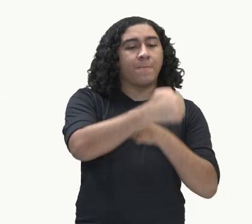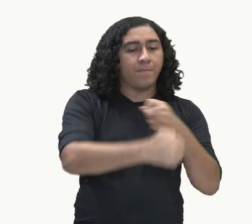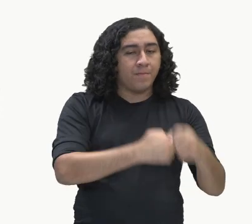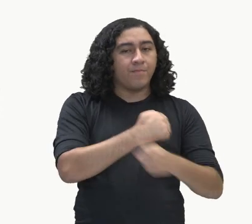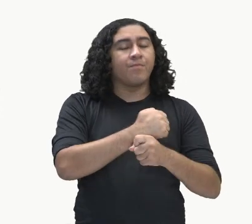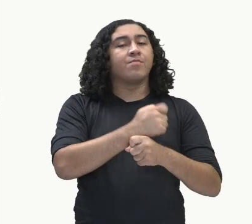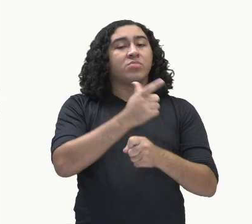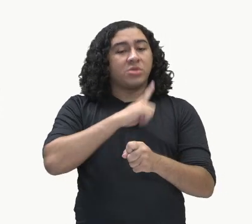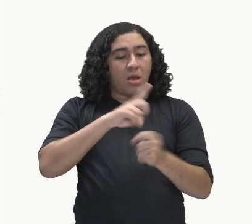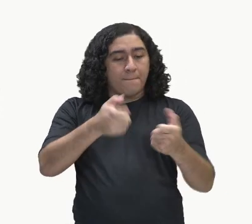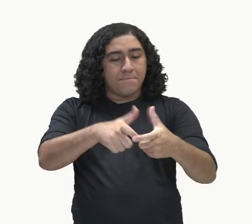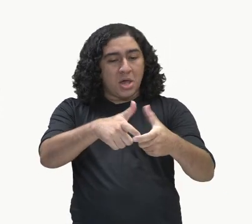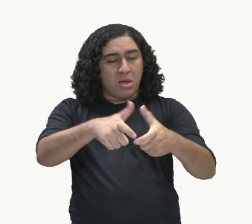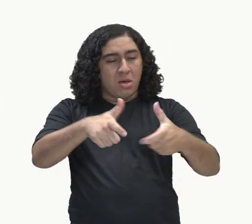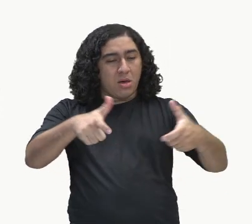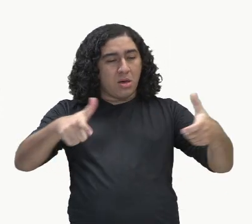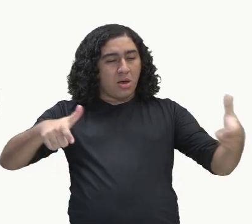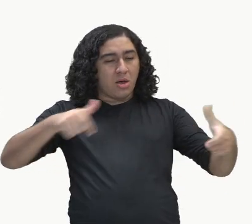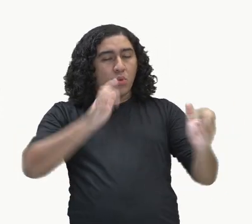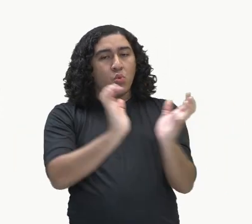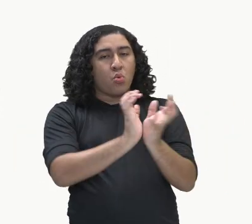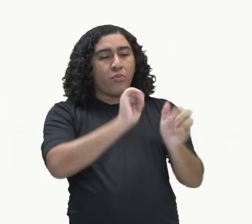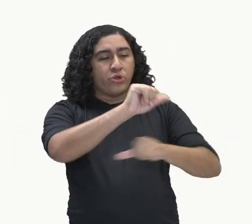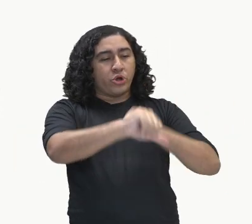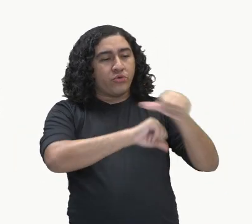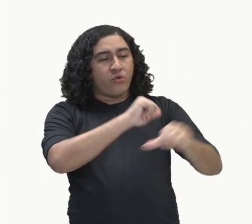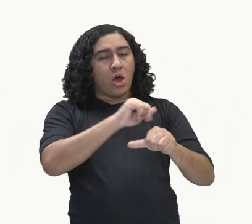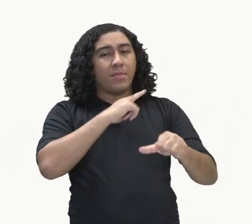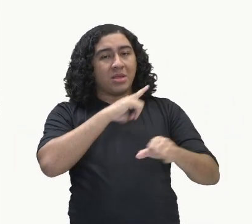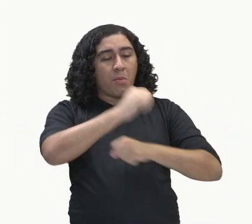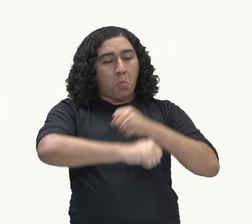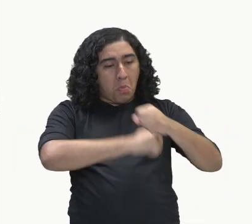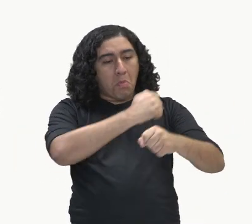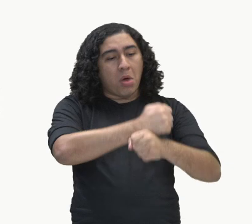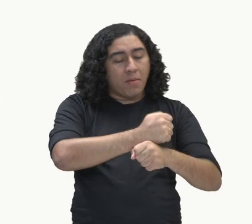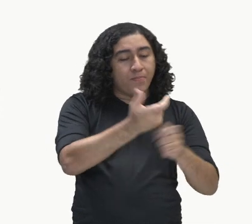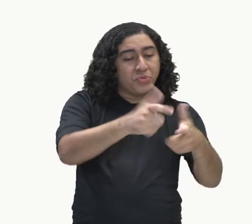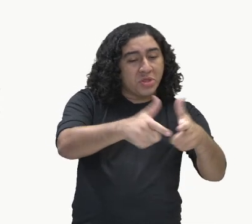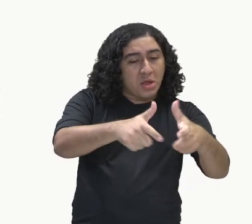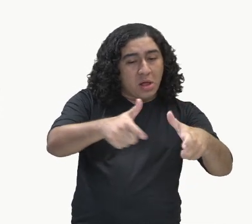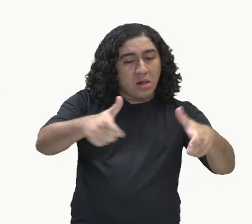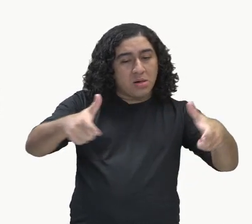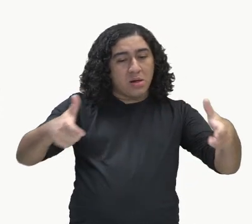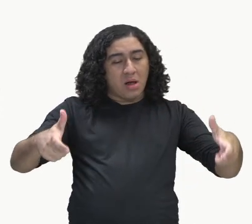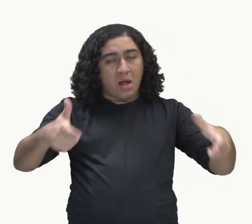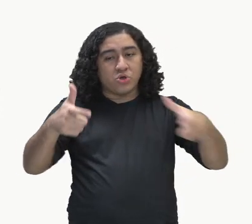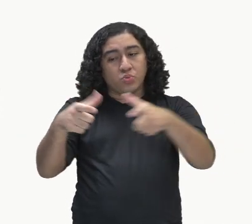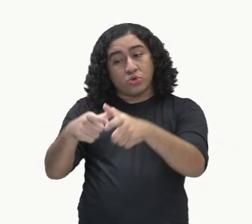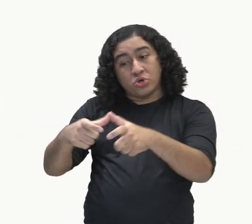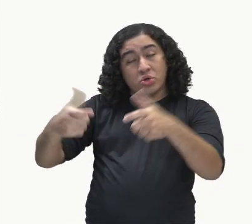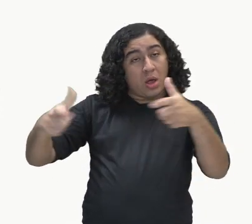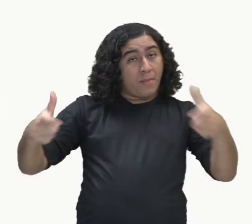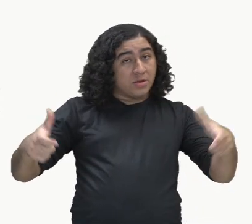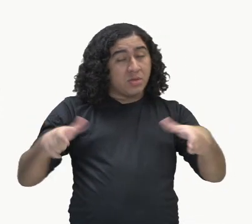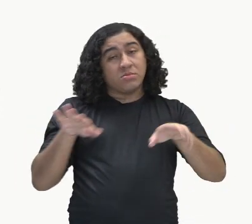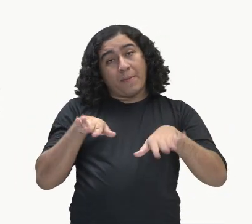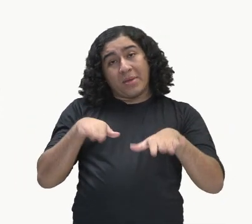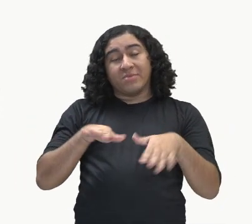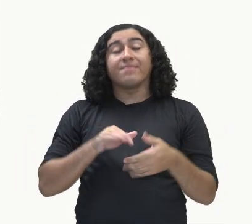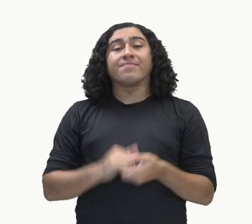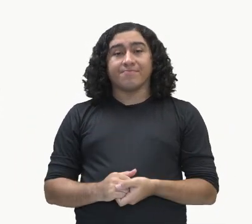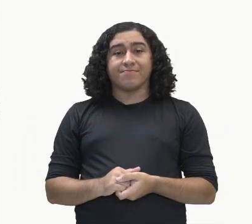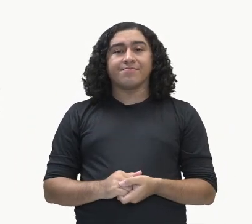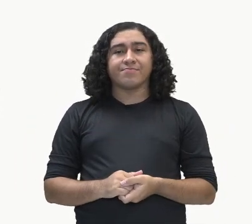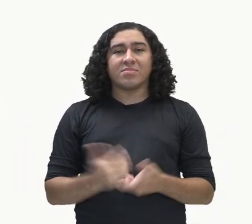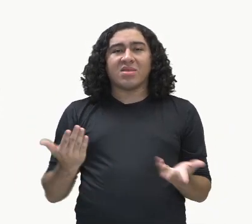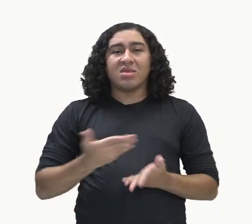se alterando, vão se modificando, vão diminuindo ou aumentando, certo? Bem, então vamos